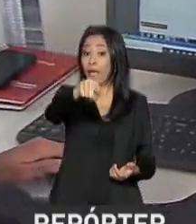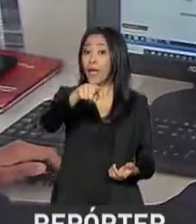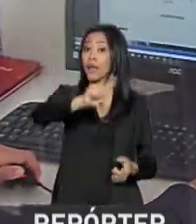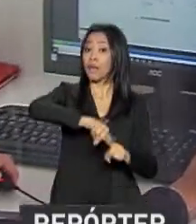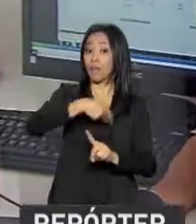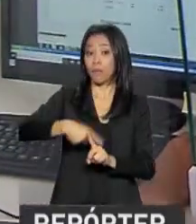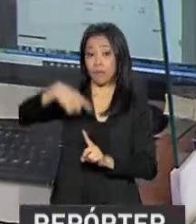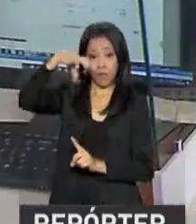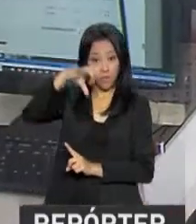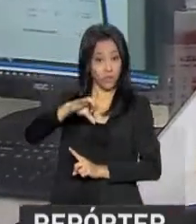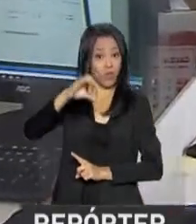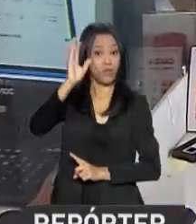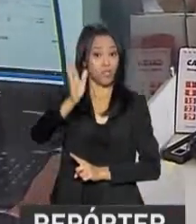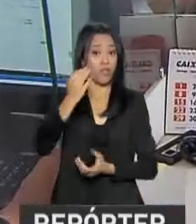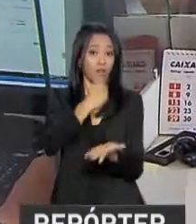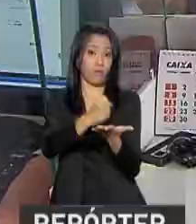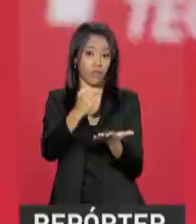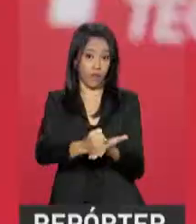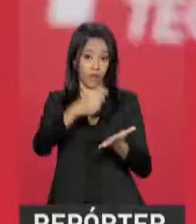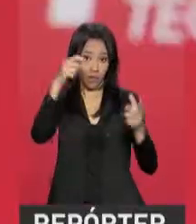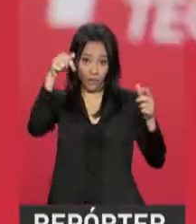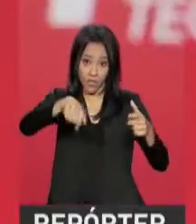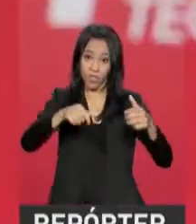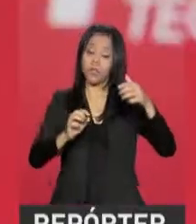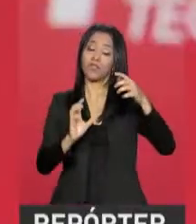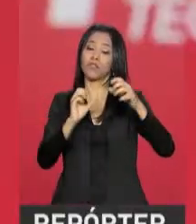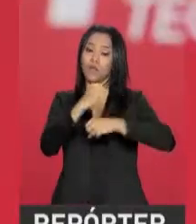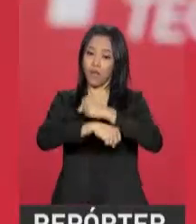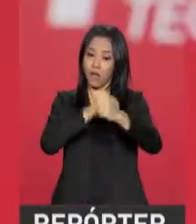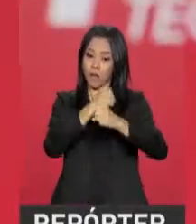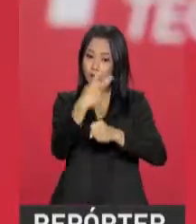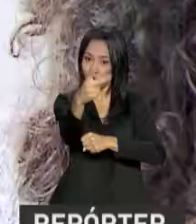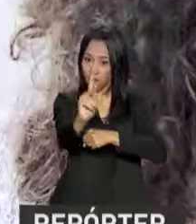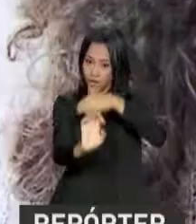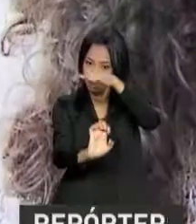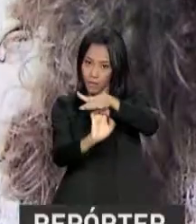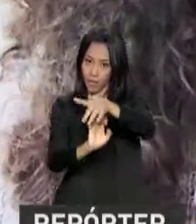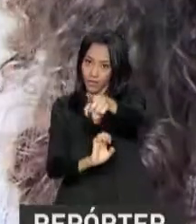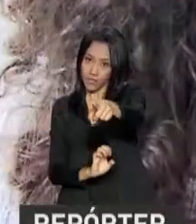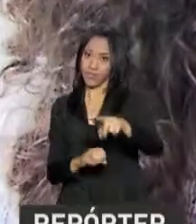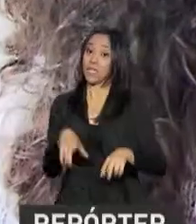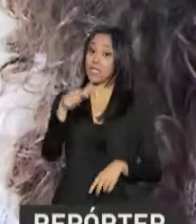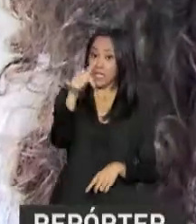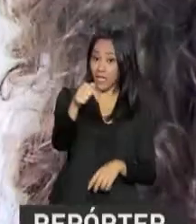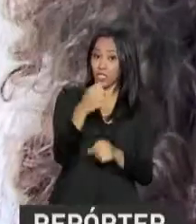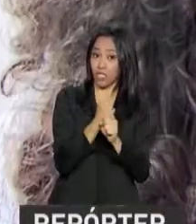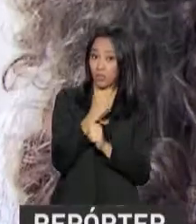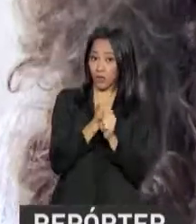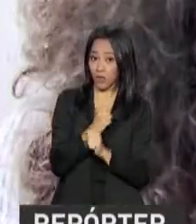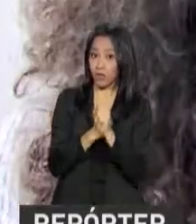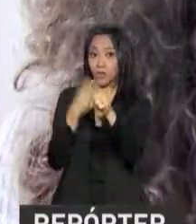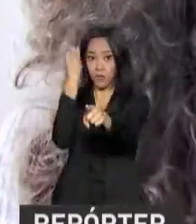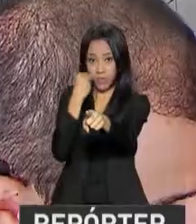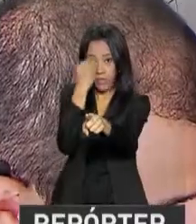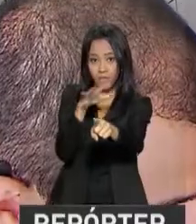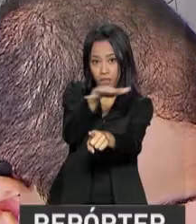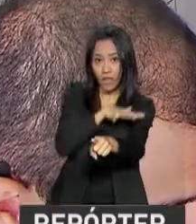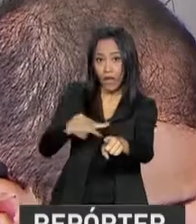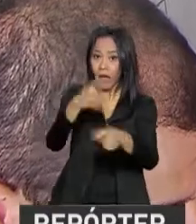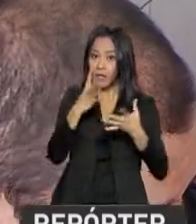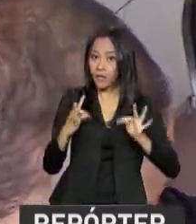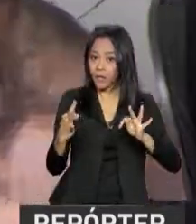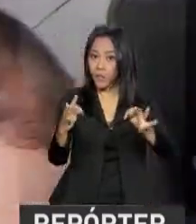foram contratados este ano na empresa do ms on com sete anos no mercado de tecnologia ele conta hoje com